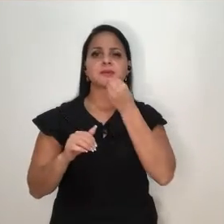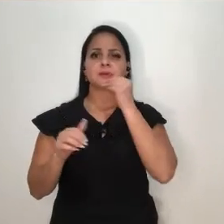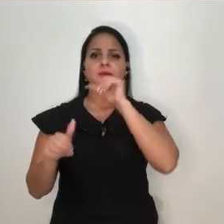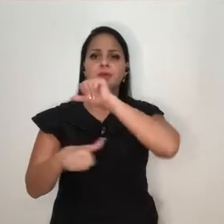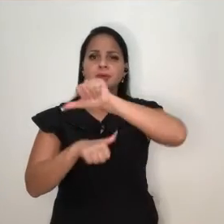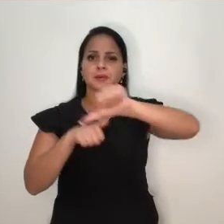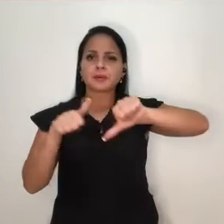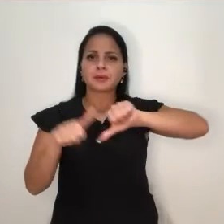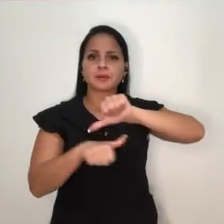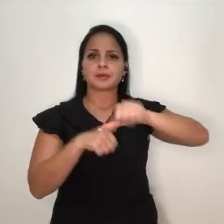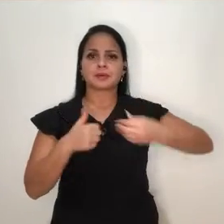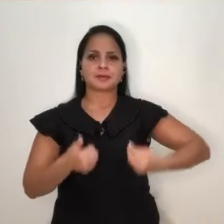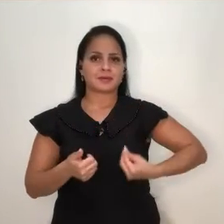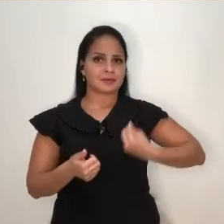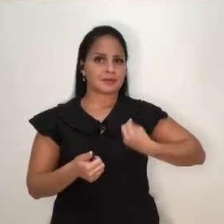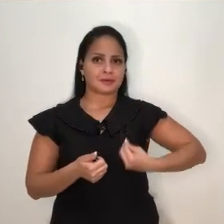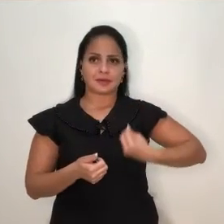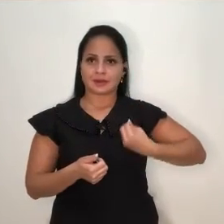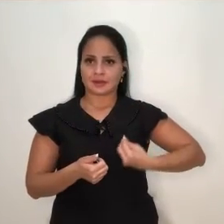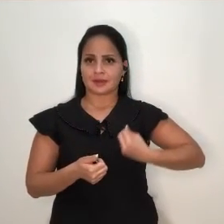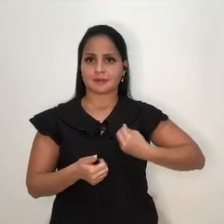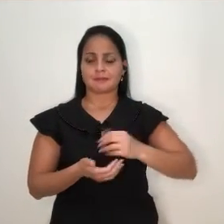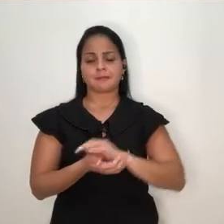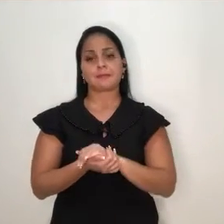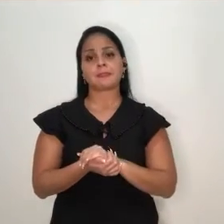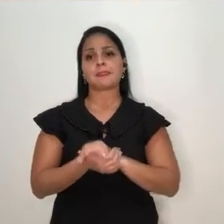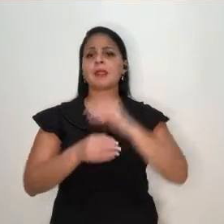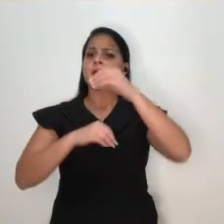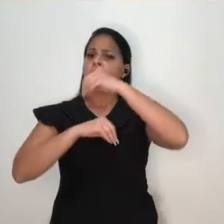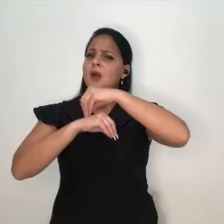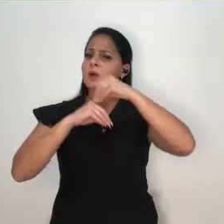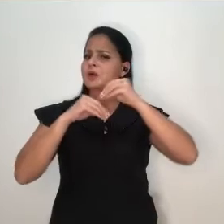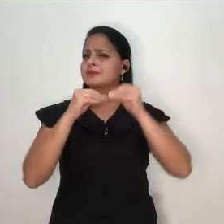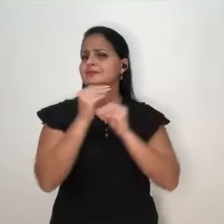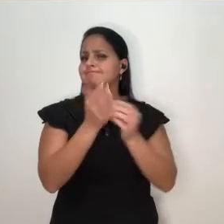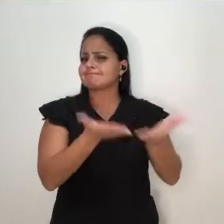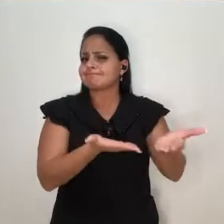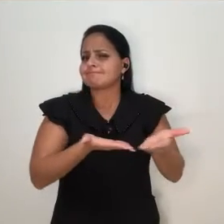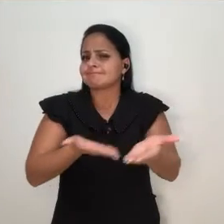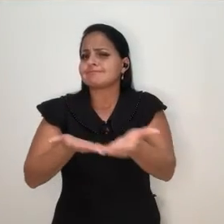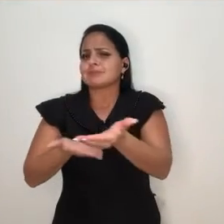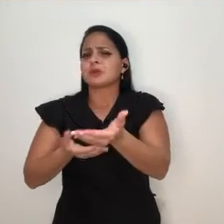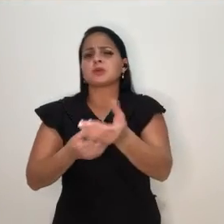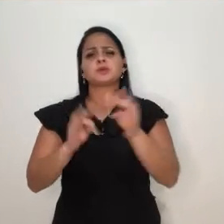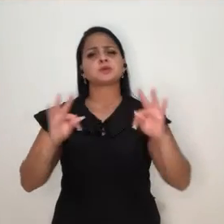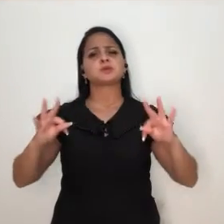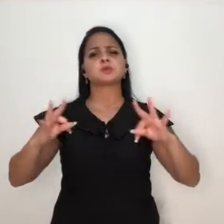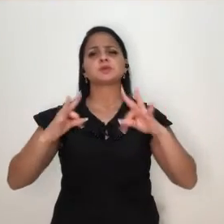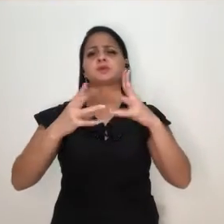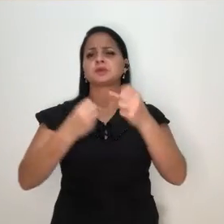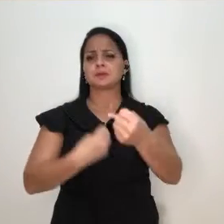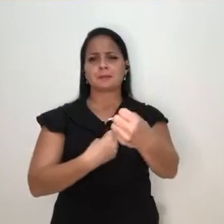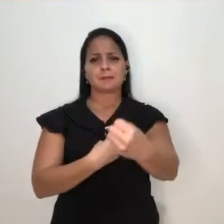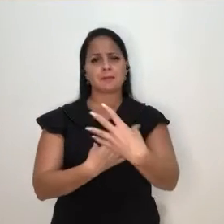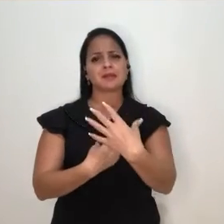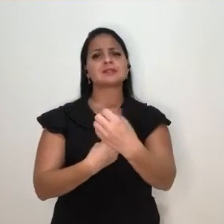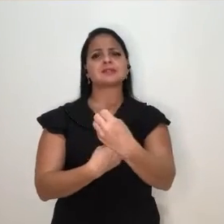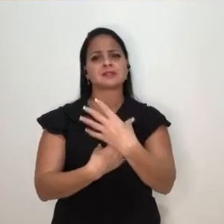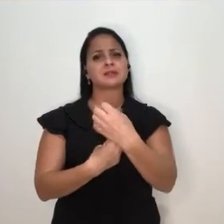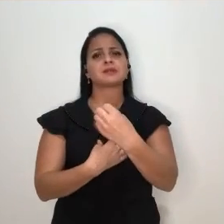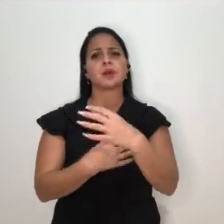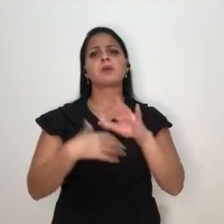oportunidade de transformar vidas mesmo. E a UFG pela receptividade, por tudo que me ensinou, por tudo que me